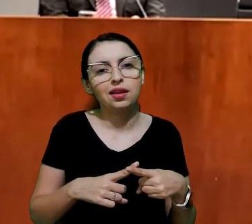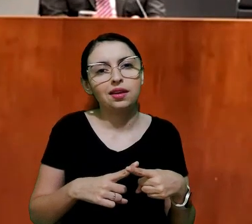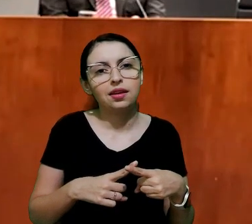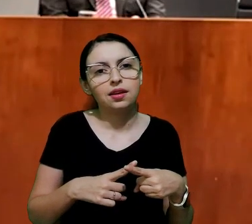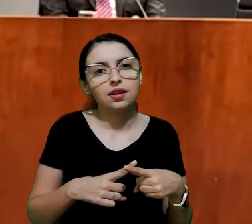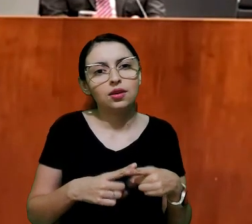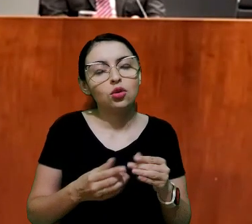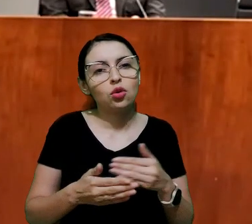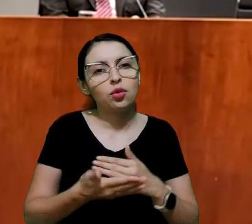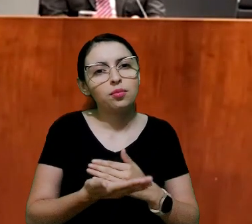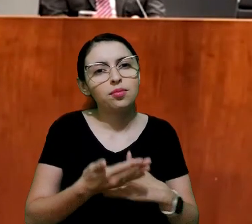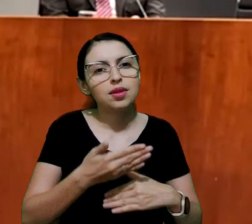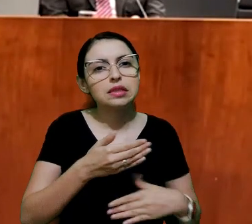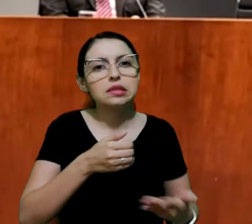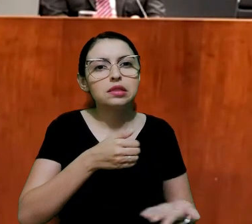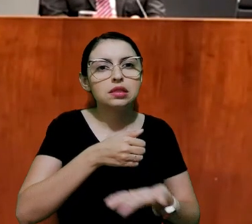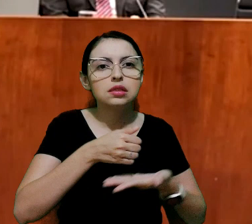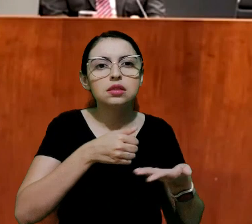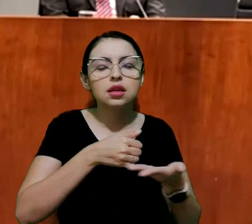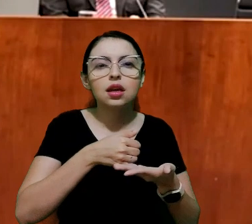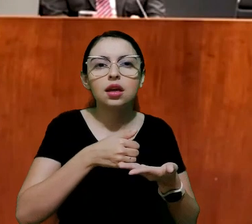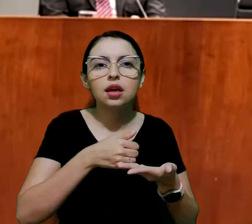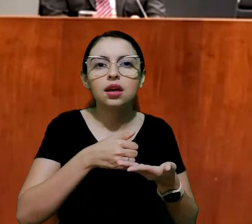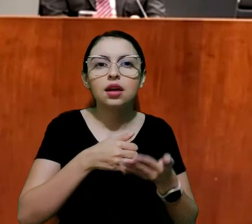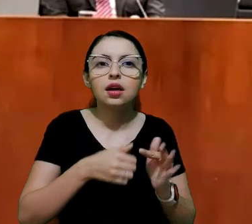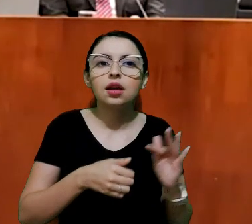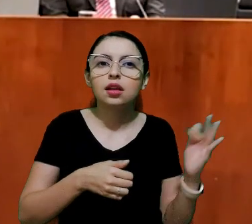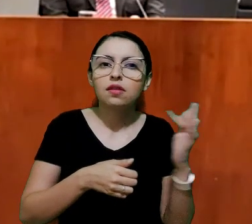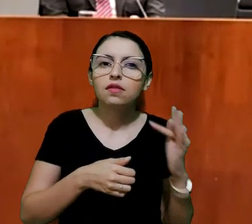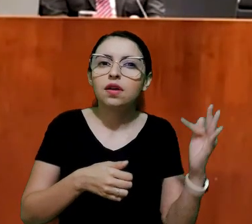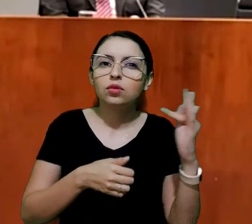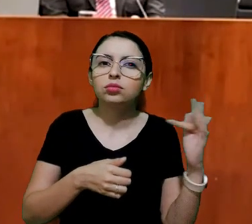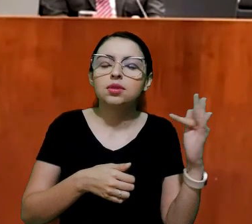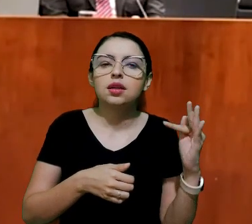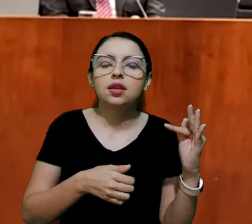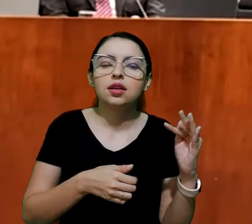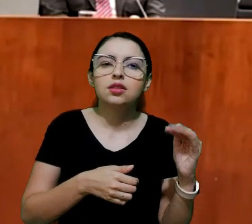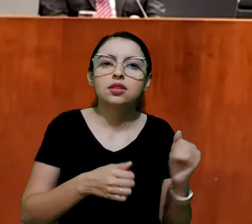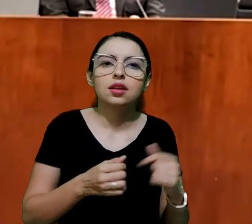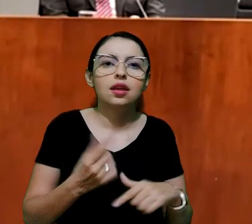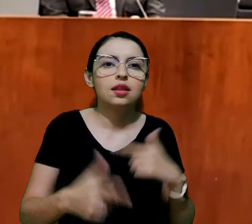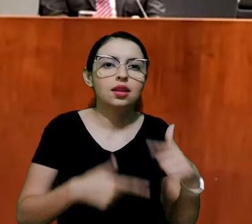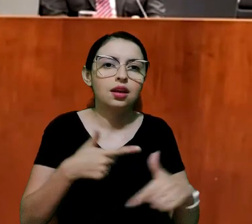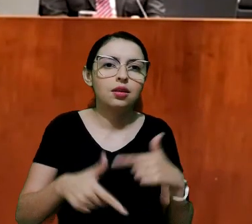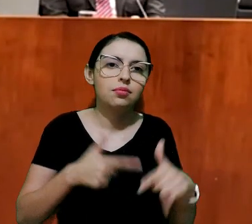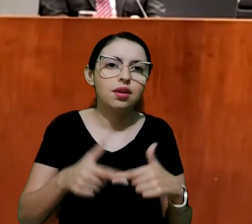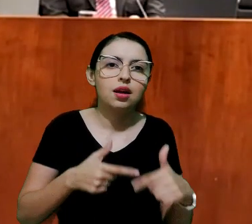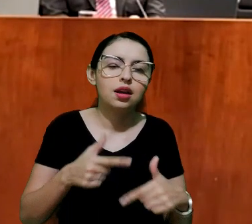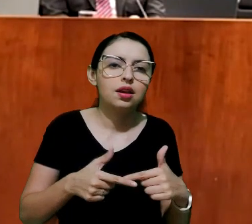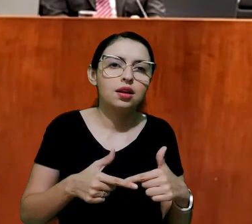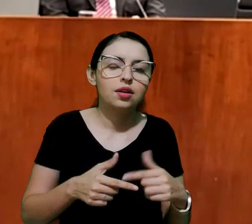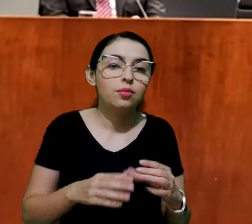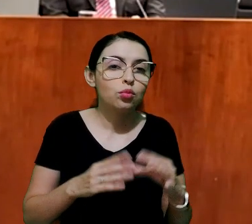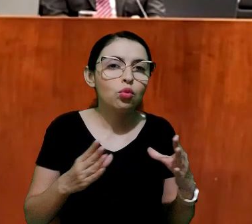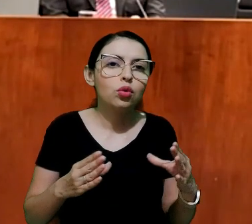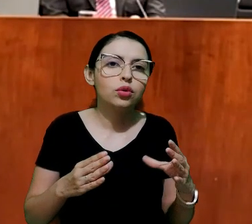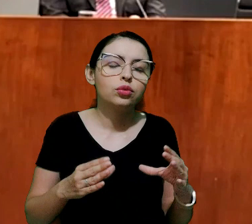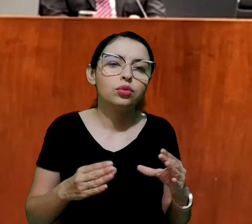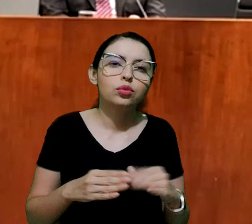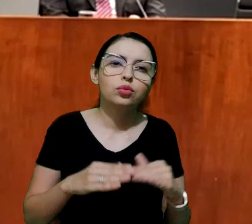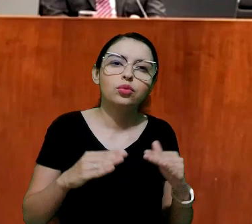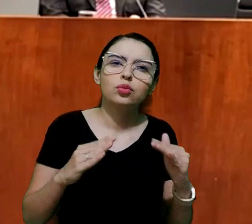quando comecei logo sair da faculdade, a gente trabalha com de tudo um pouco. Eu trabalhava num